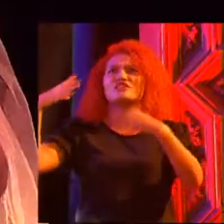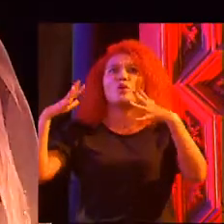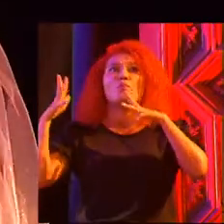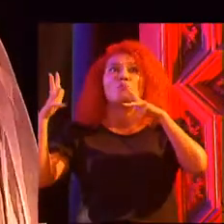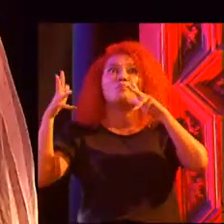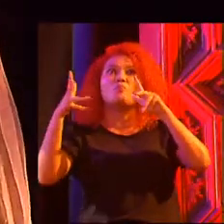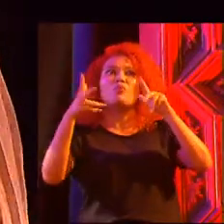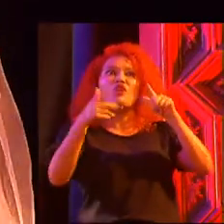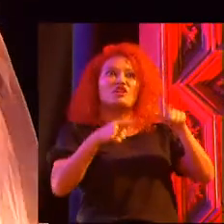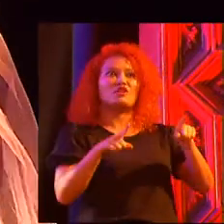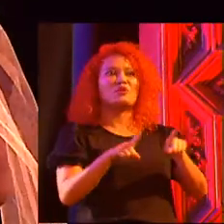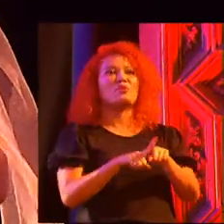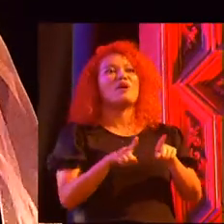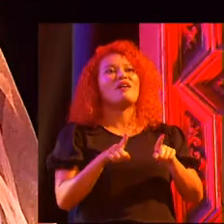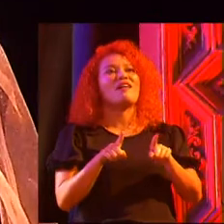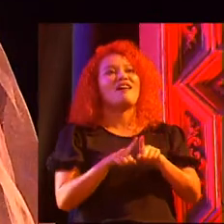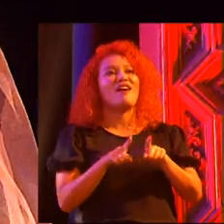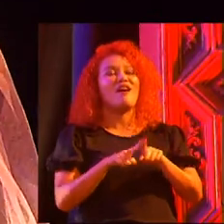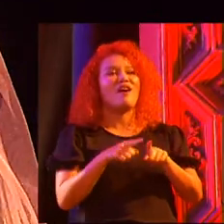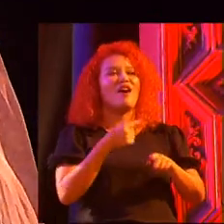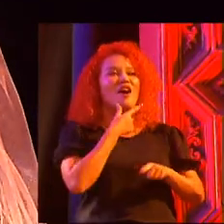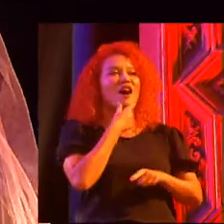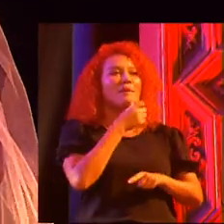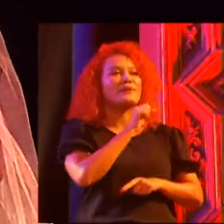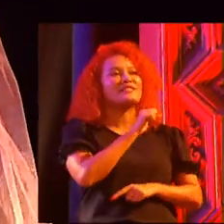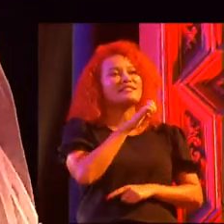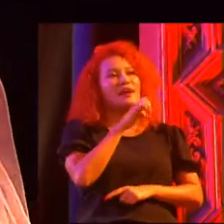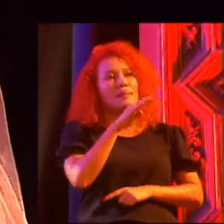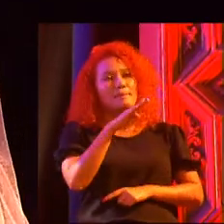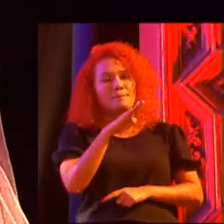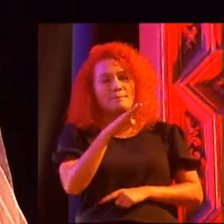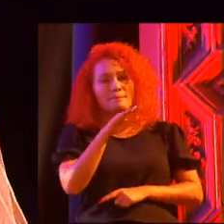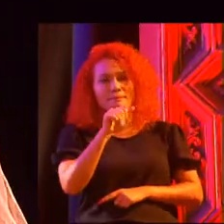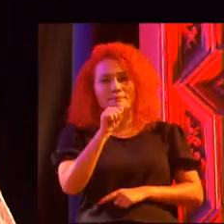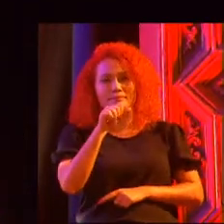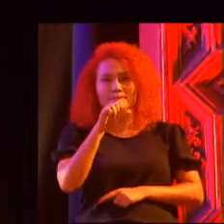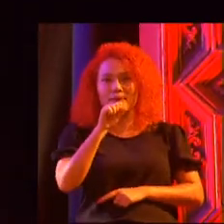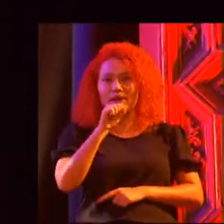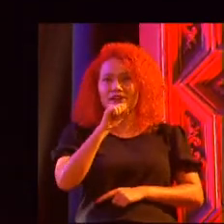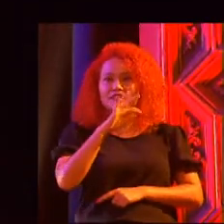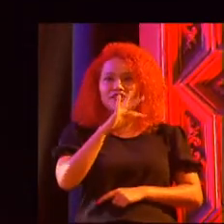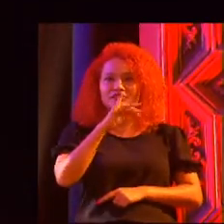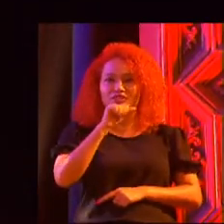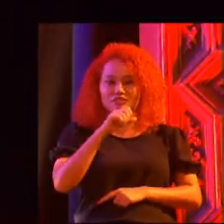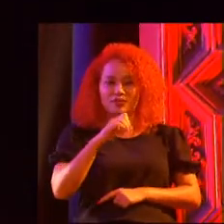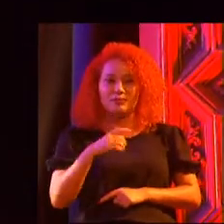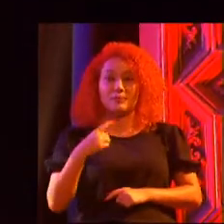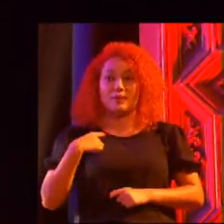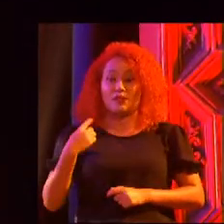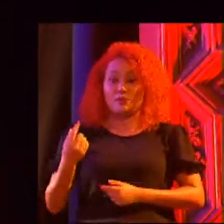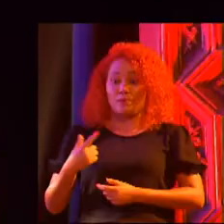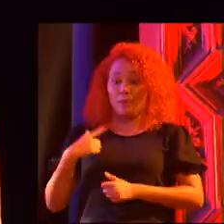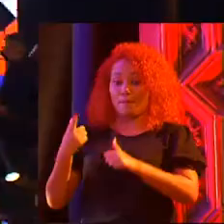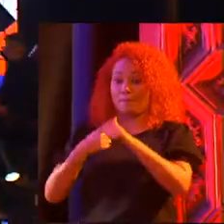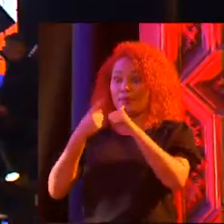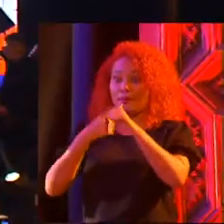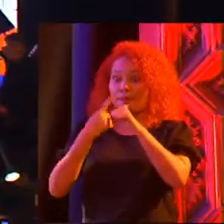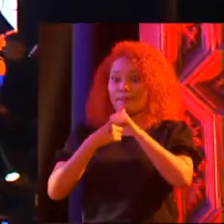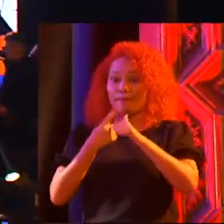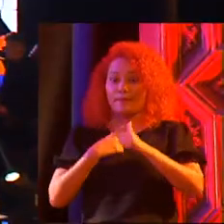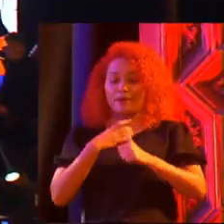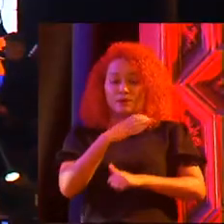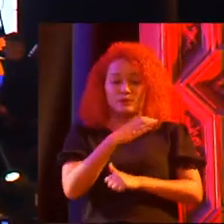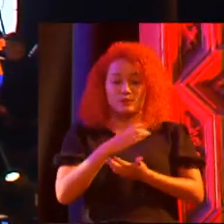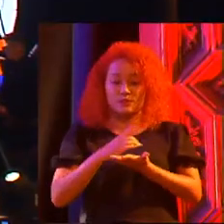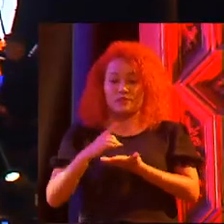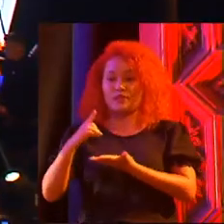Tapajós. Salve, Sebastião, que ganhou hoje. Esse foi o meu primeiro álbum, foi a minha primeira direção artística, então ele tem